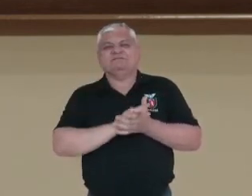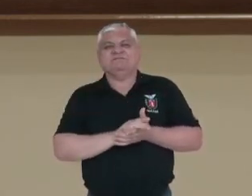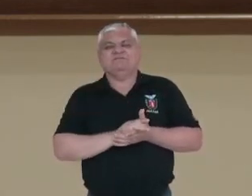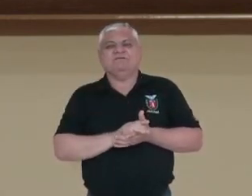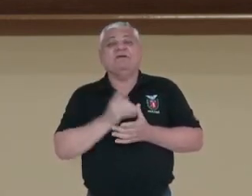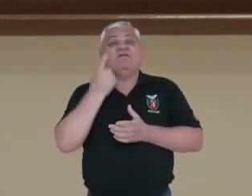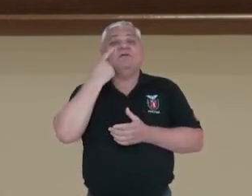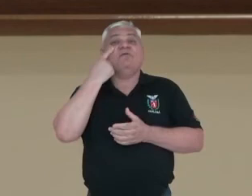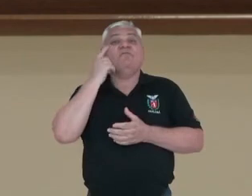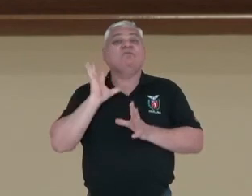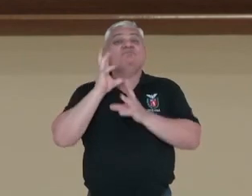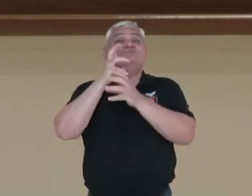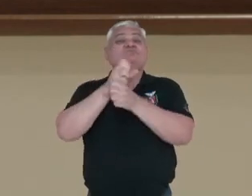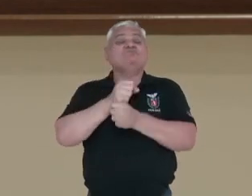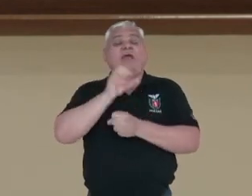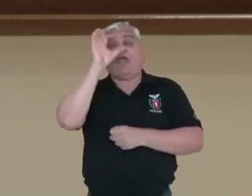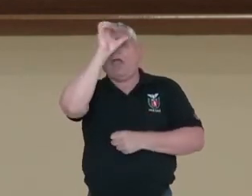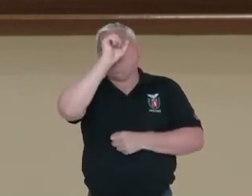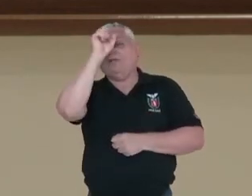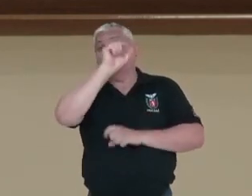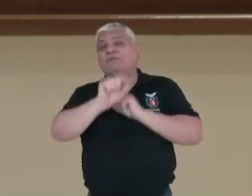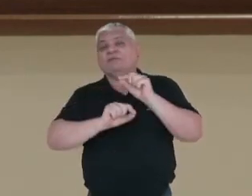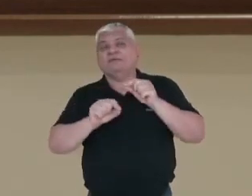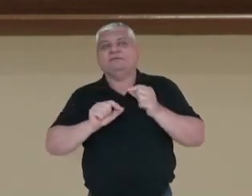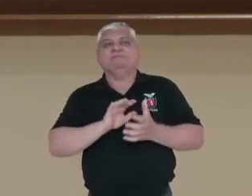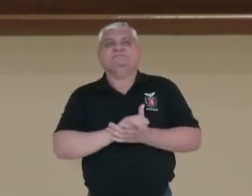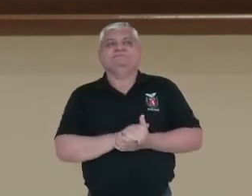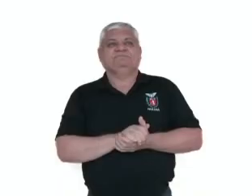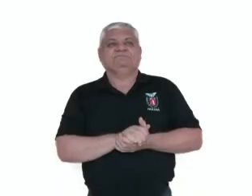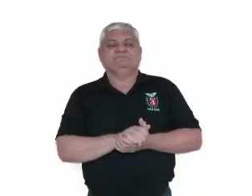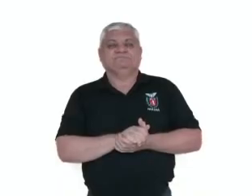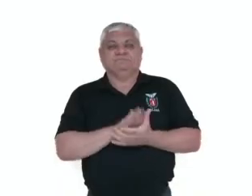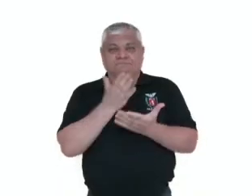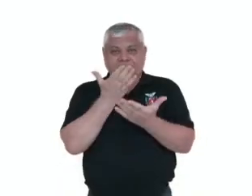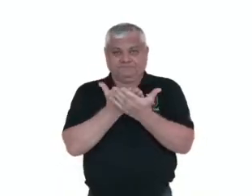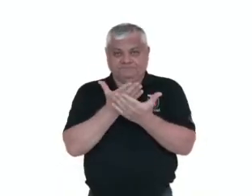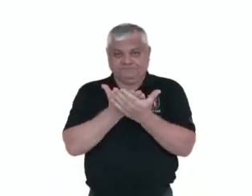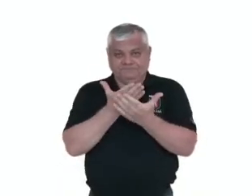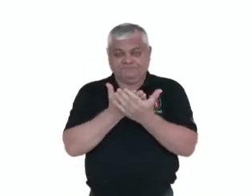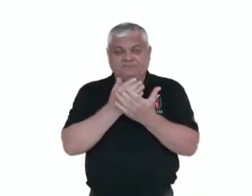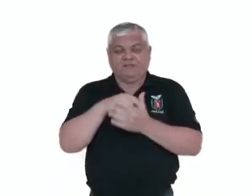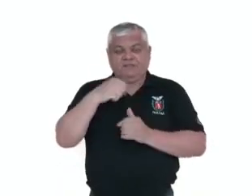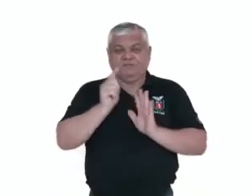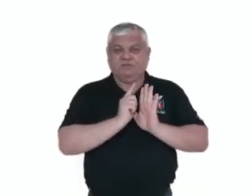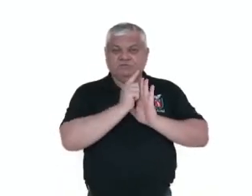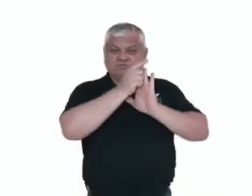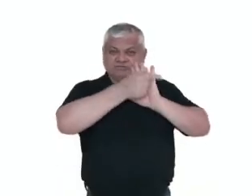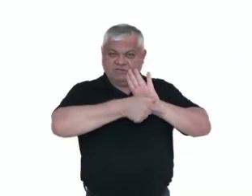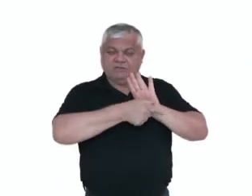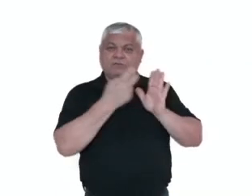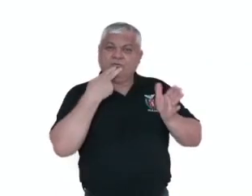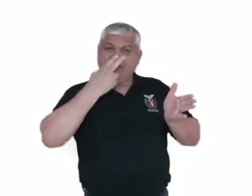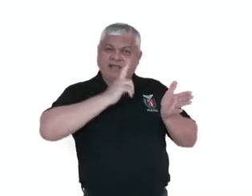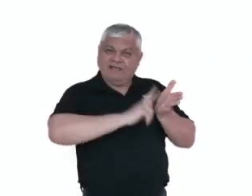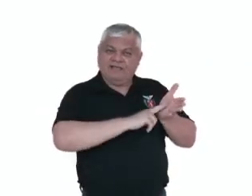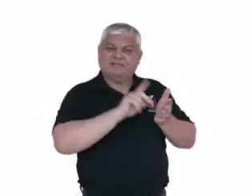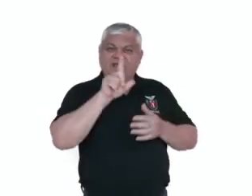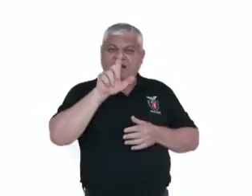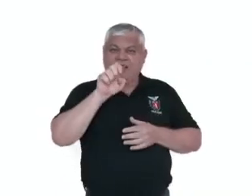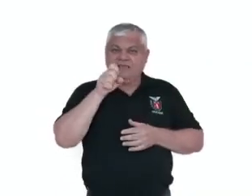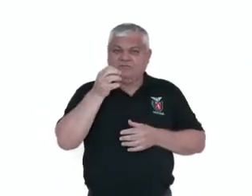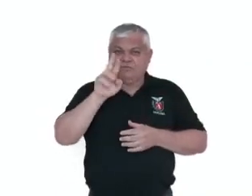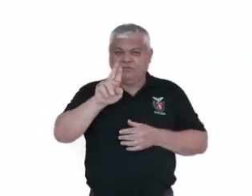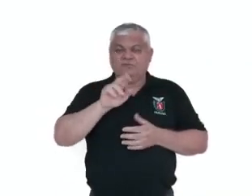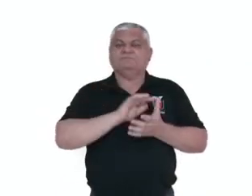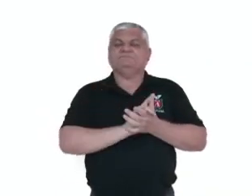o que a gente viu hoje? Vamos conversar um pouquinho sobre? Então, nesta aula estudamos o gênero textual carta do leitor. Vimos